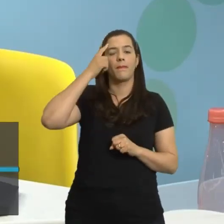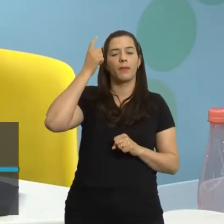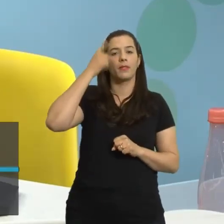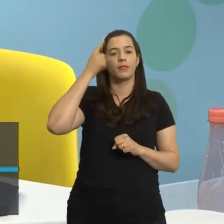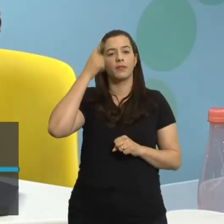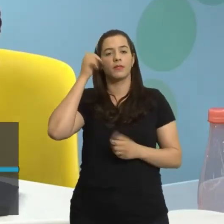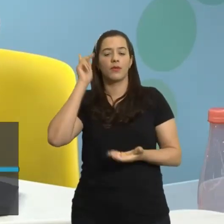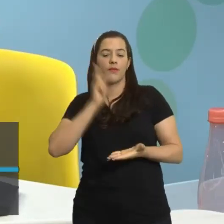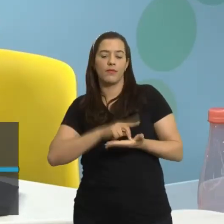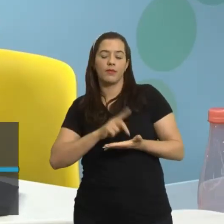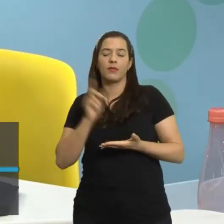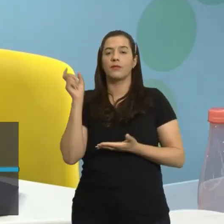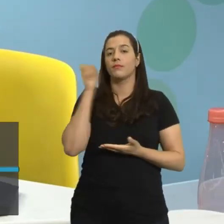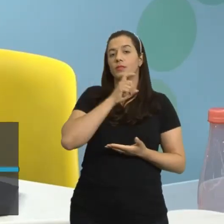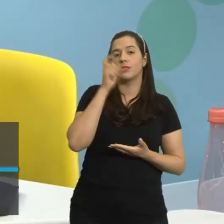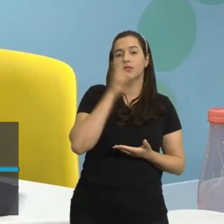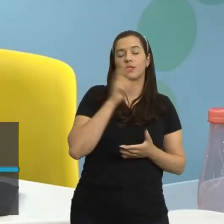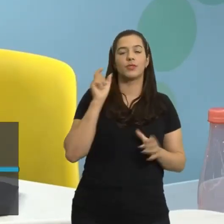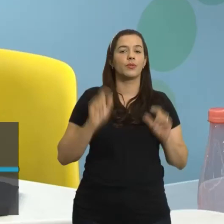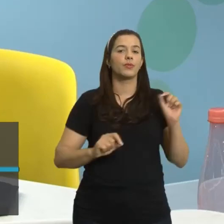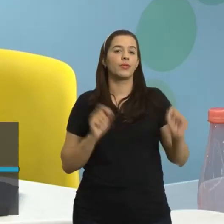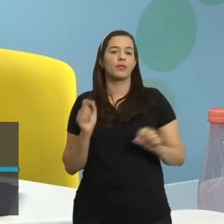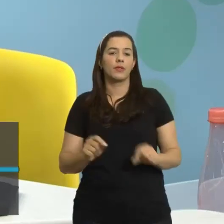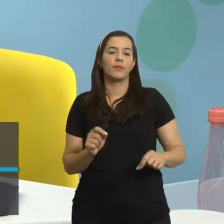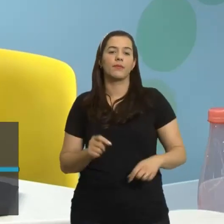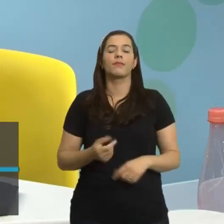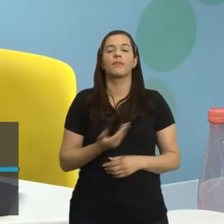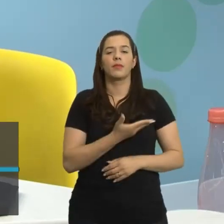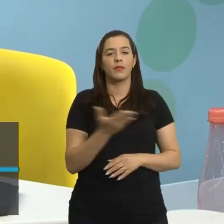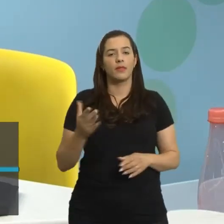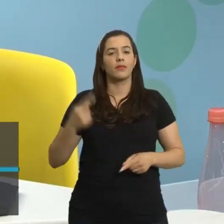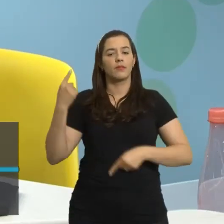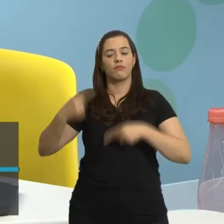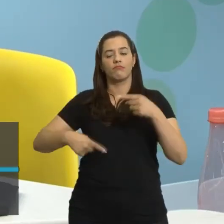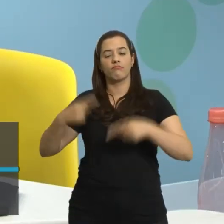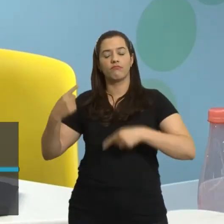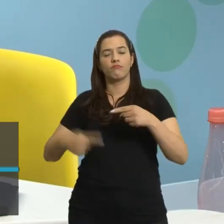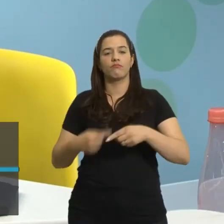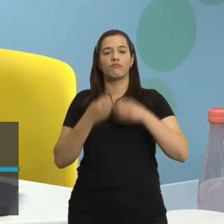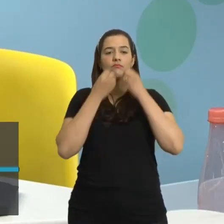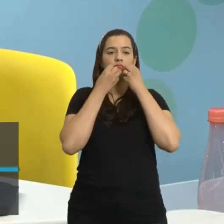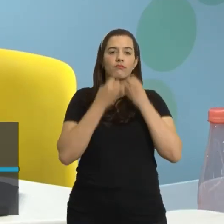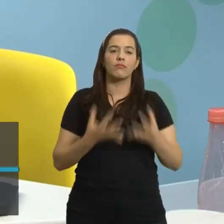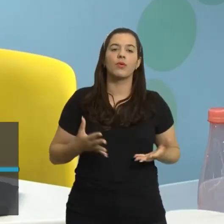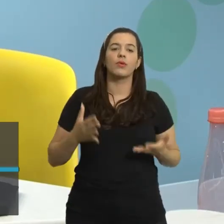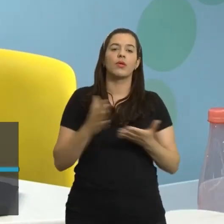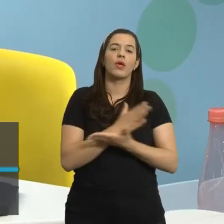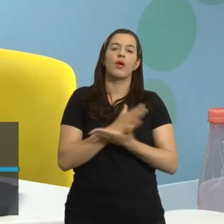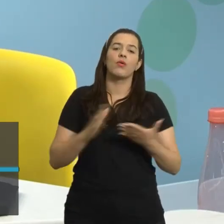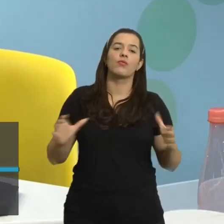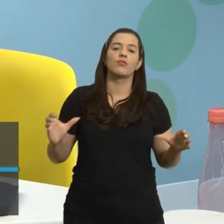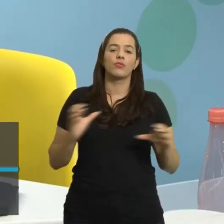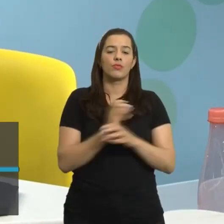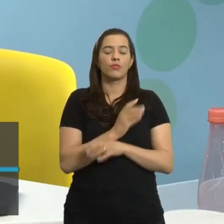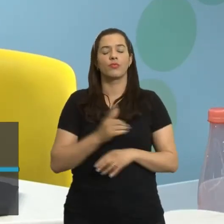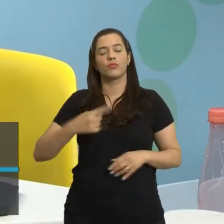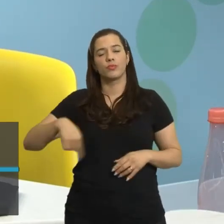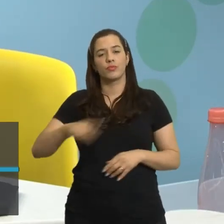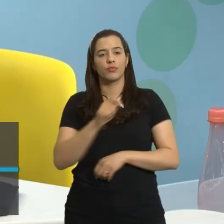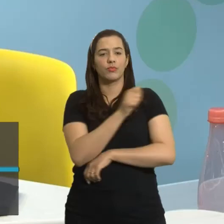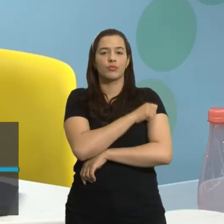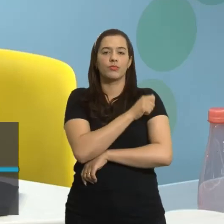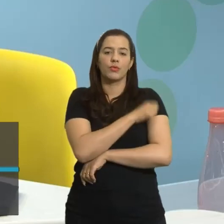que é verdade e no que não é verdade, e levar a uma discussão que traga grandes conclusões na vida dos nossos